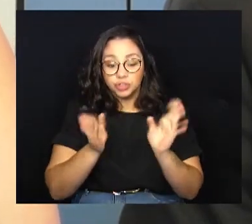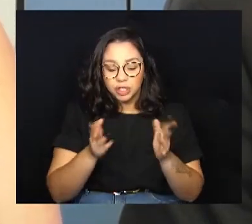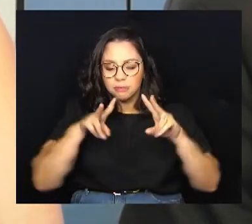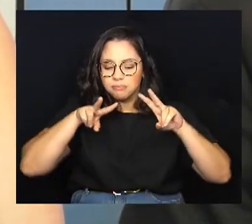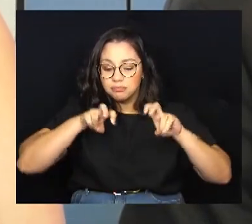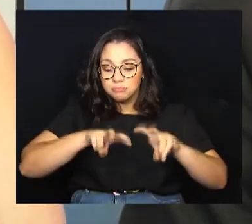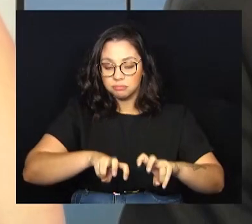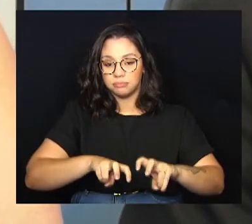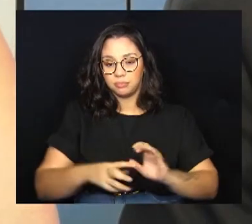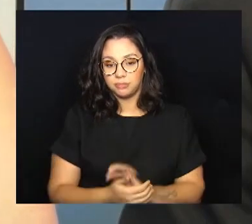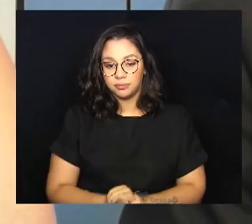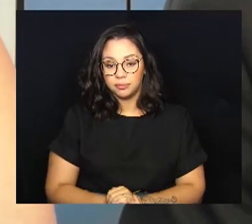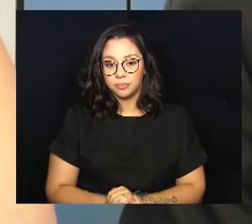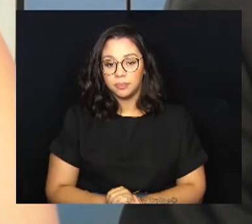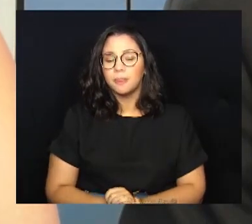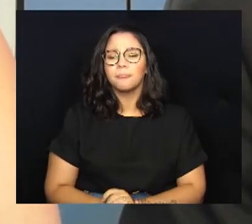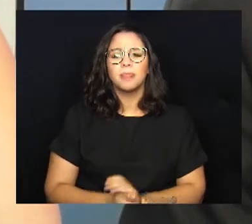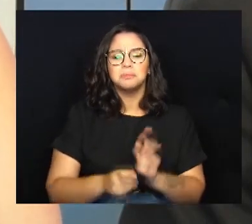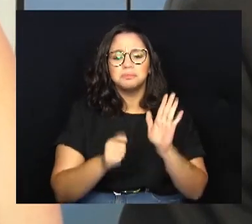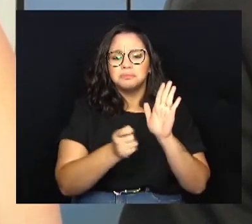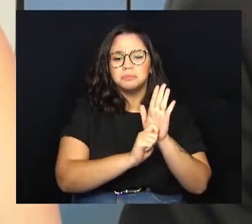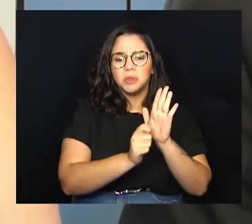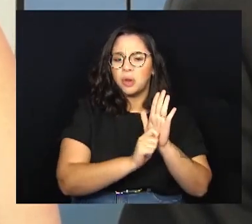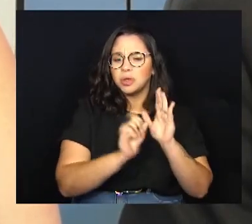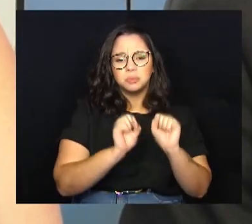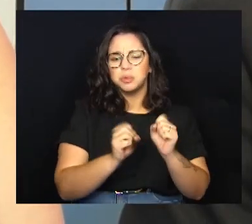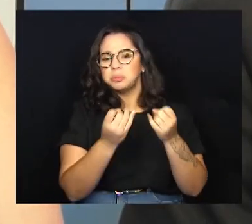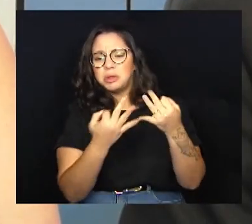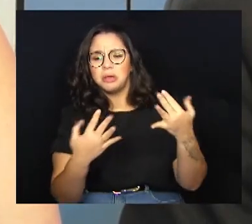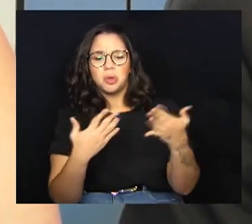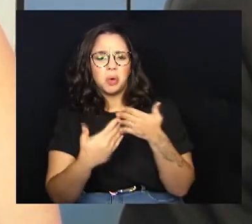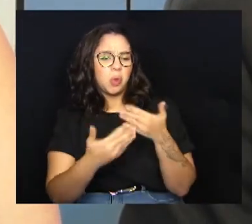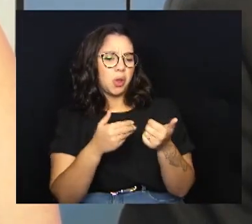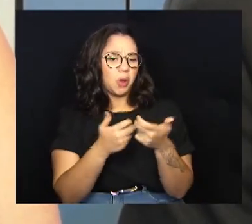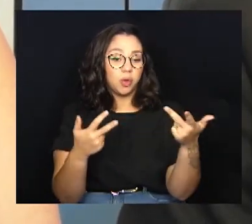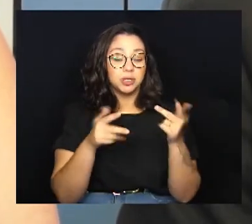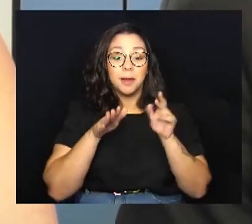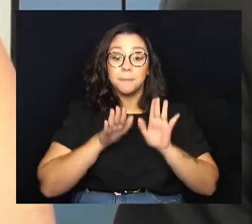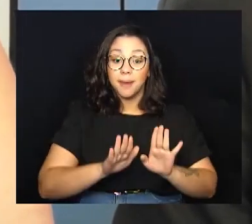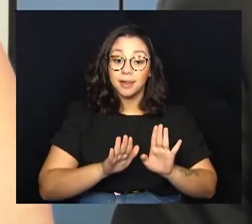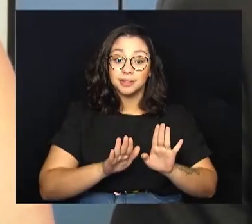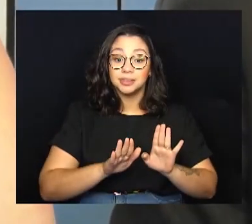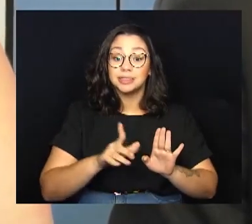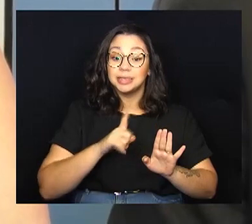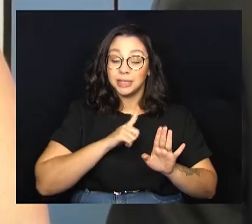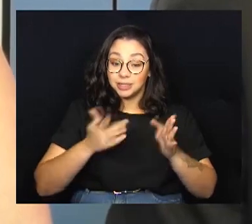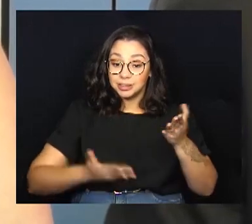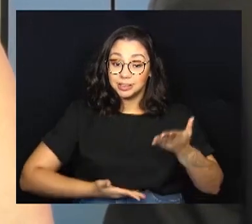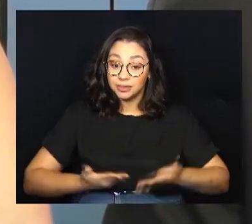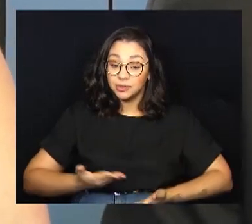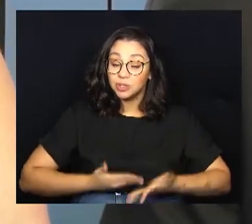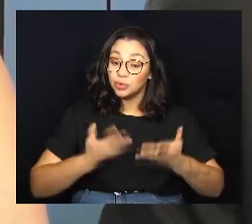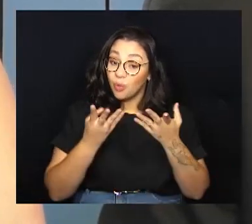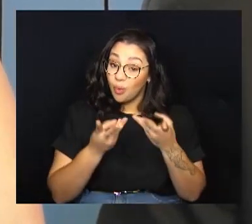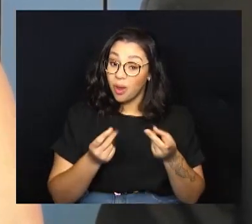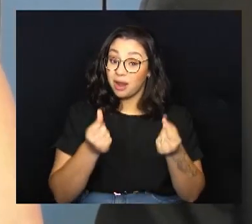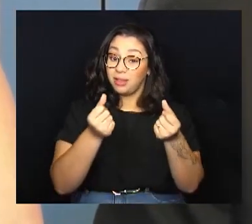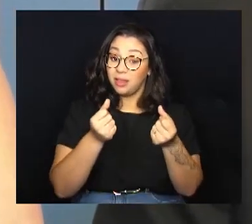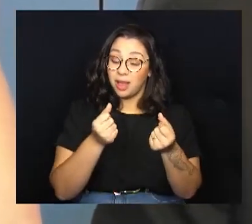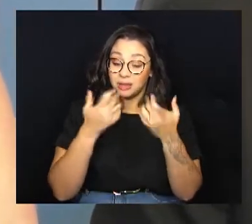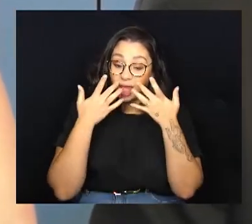Haroldo, conselheira do CONED, do COMEN, também vice-presidente aí da Integra Campinas, que é uma